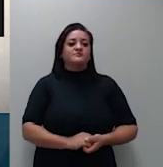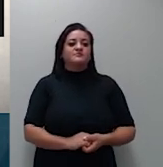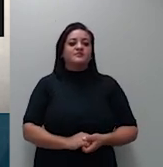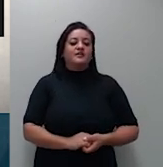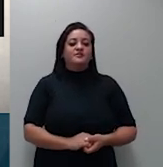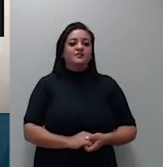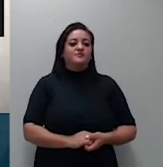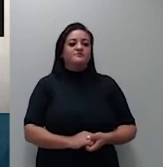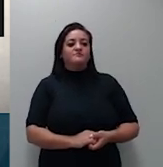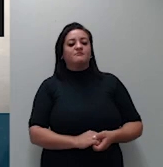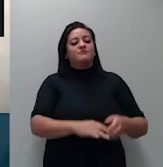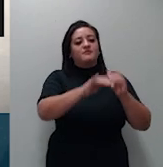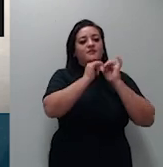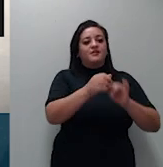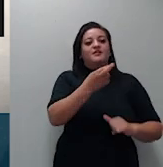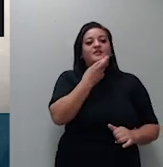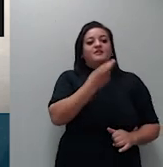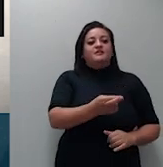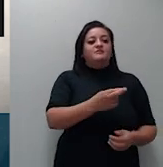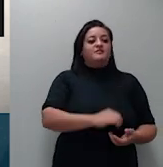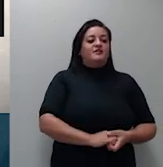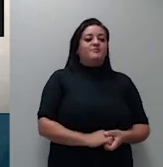então a